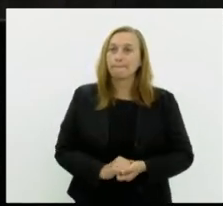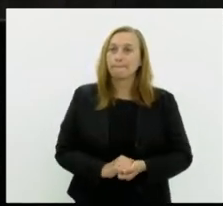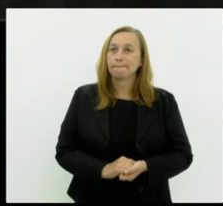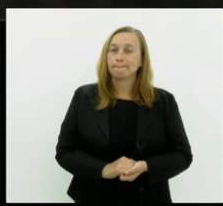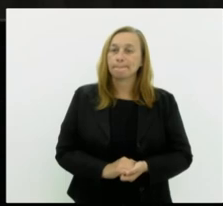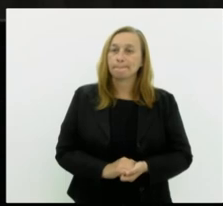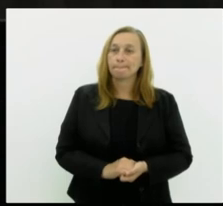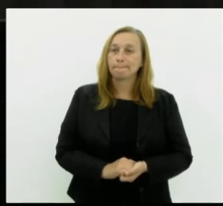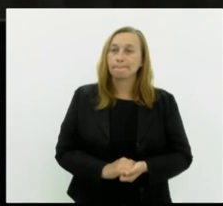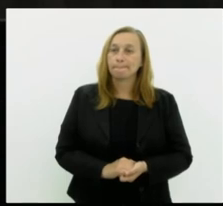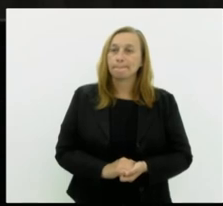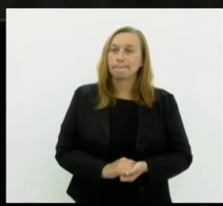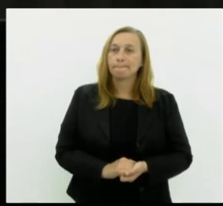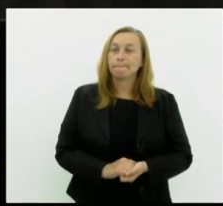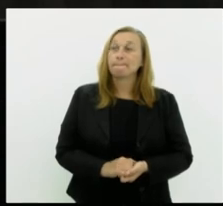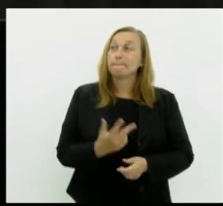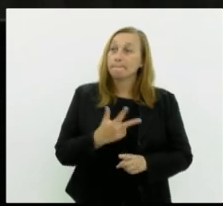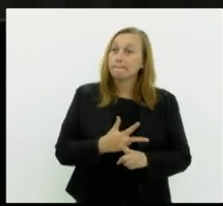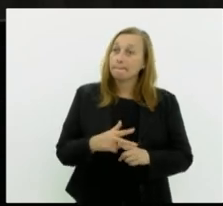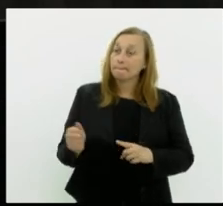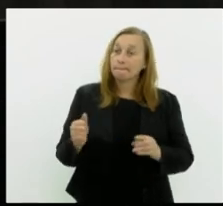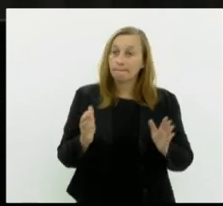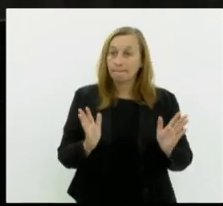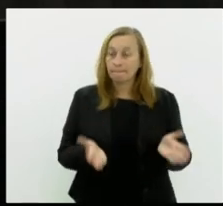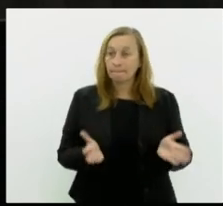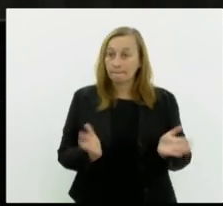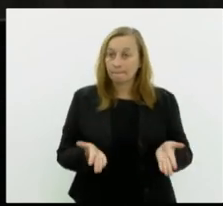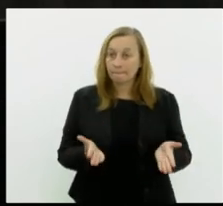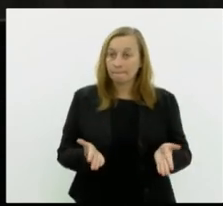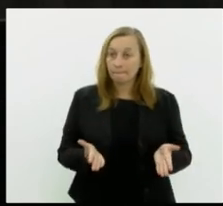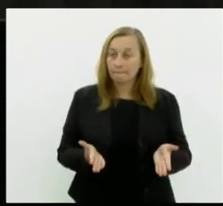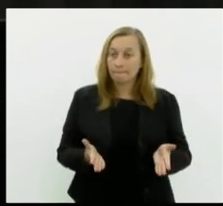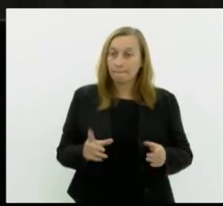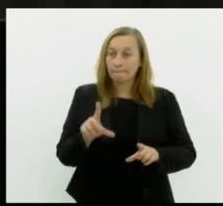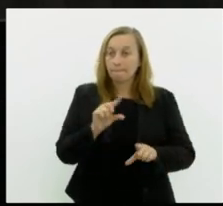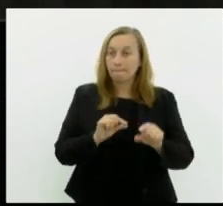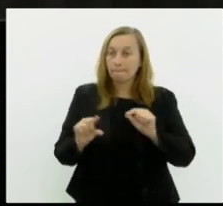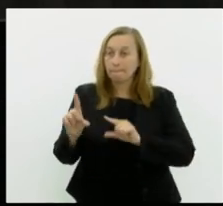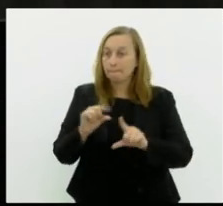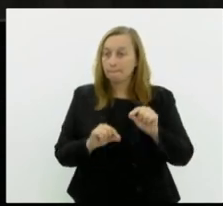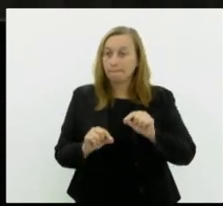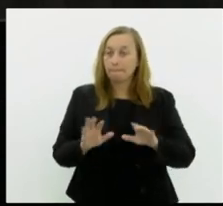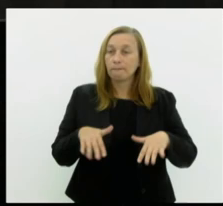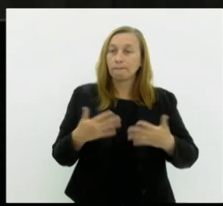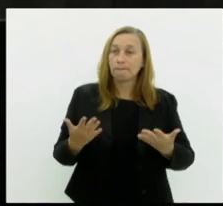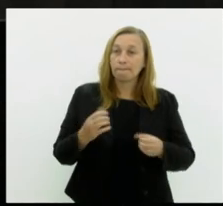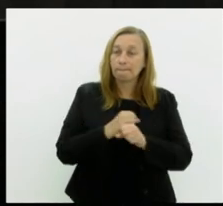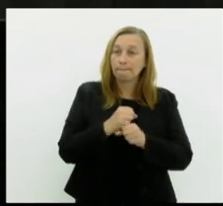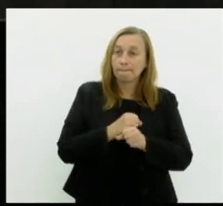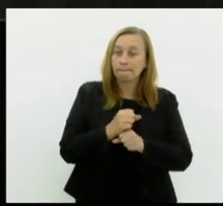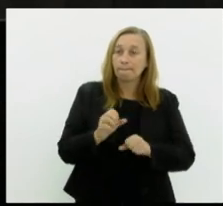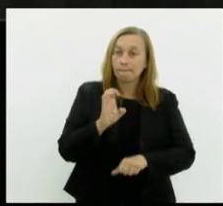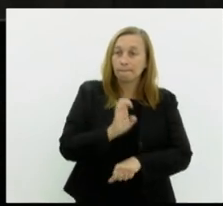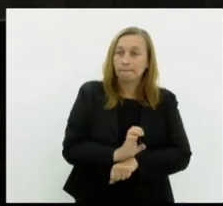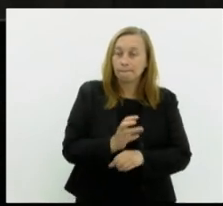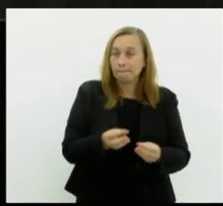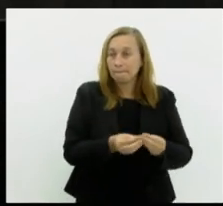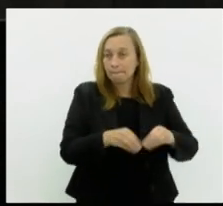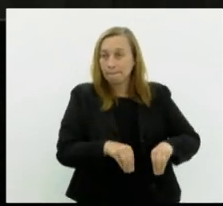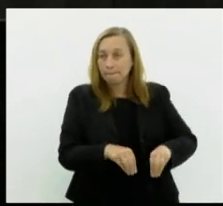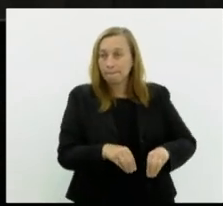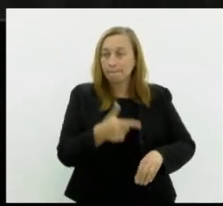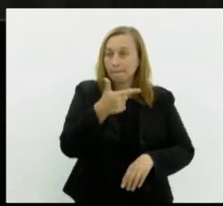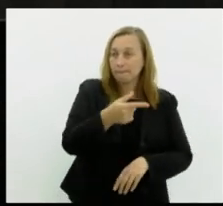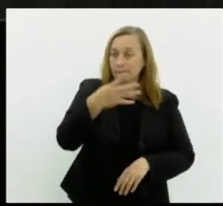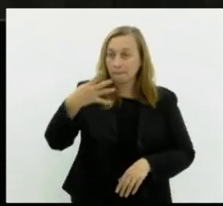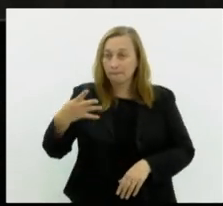Ou vamos vencer agora, ou vamos escolher que ano o Estado quebra, se